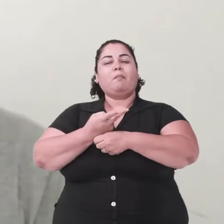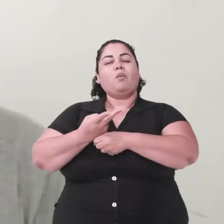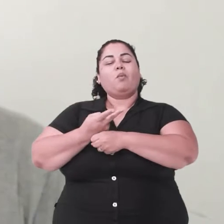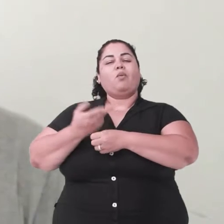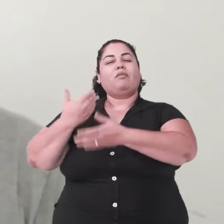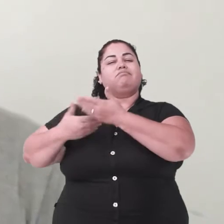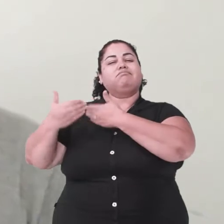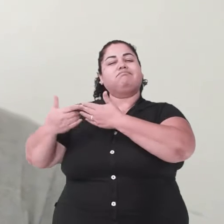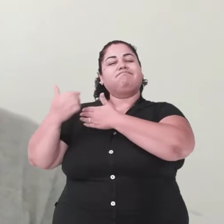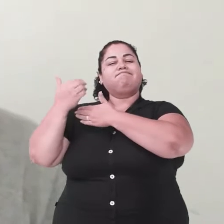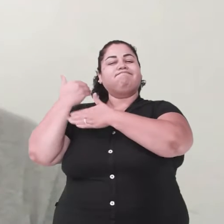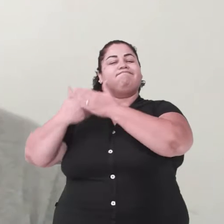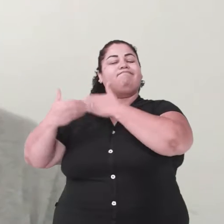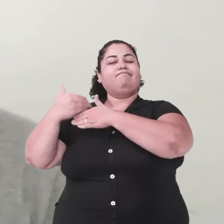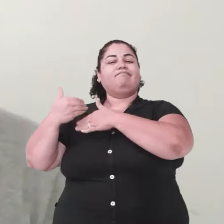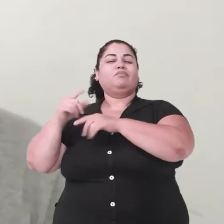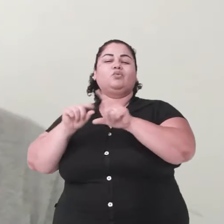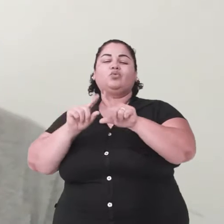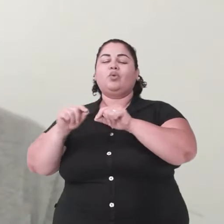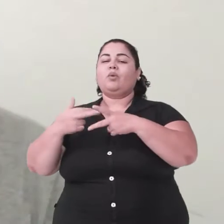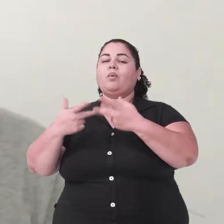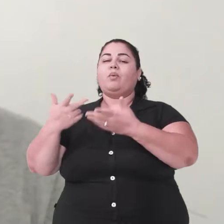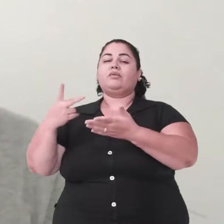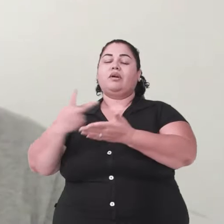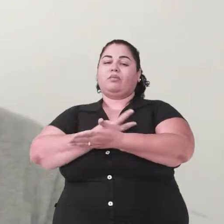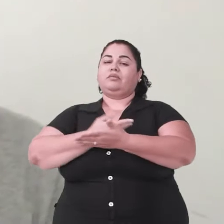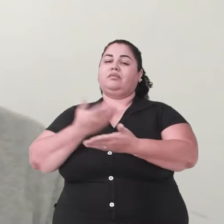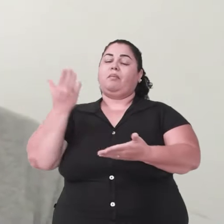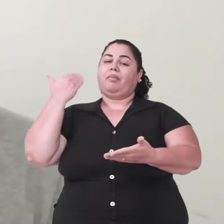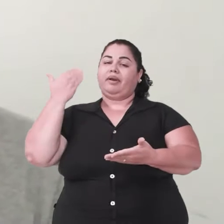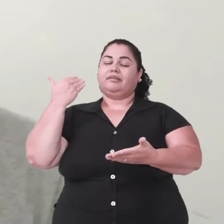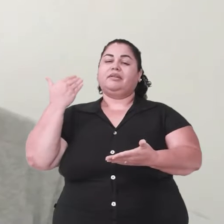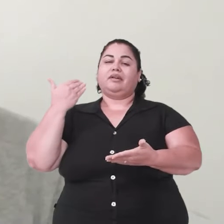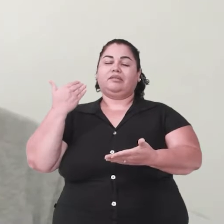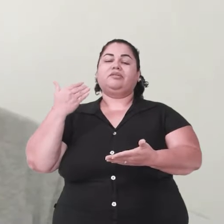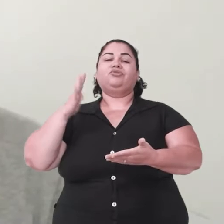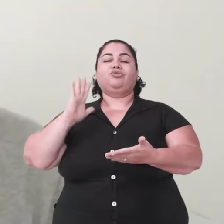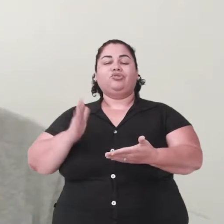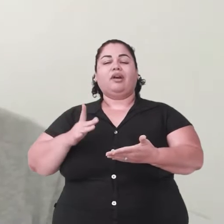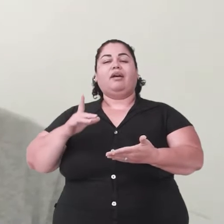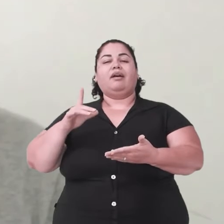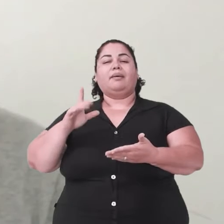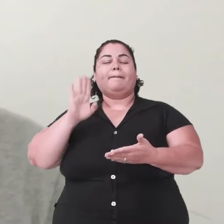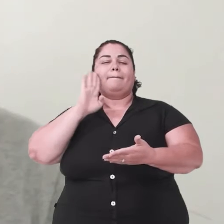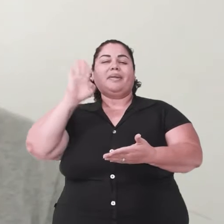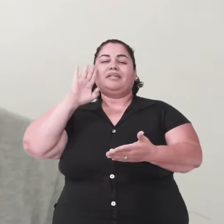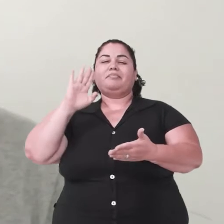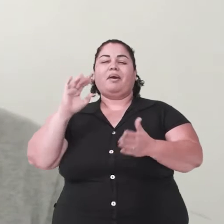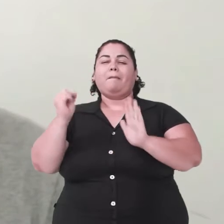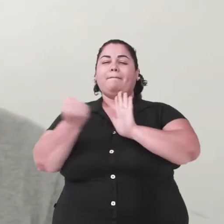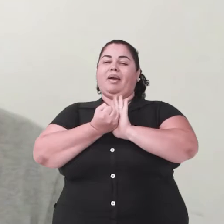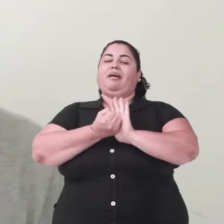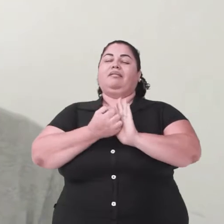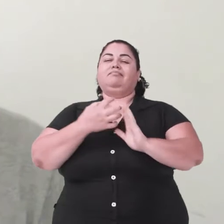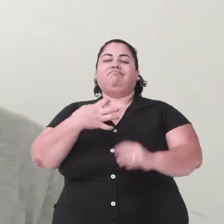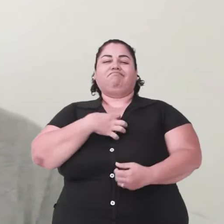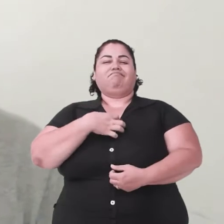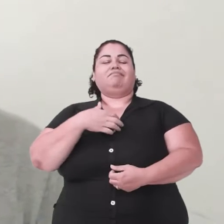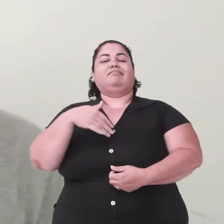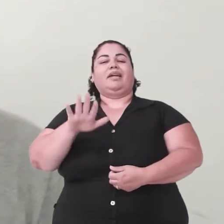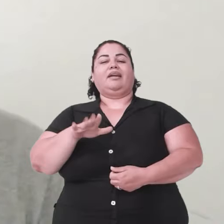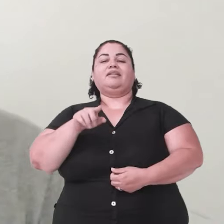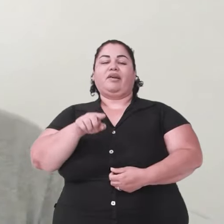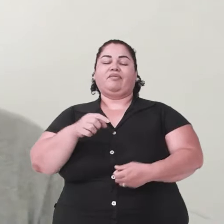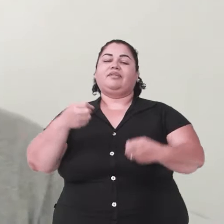né? Selecionar alguns acontecimentos, aqueles que foram mais marcantes para você, né?